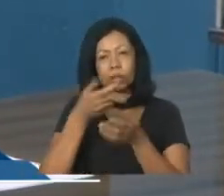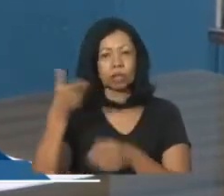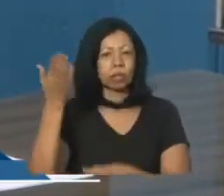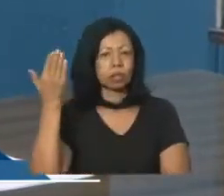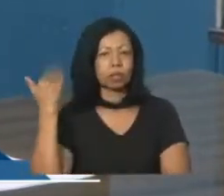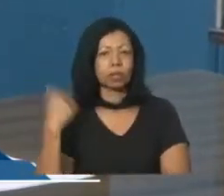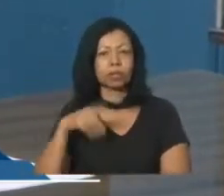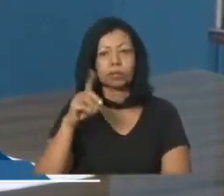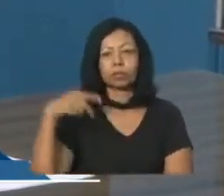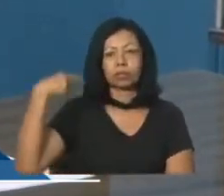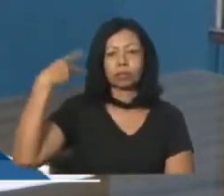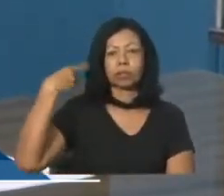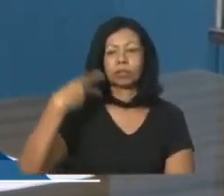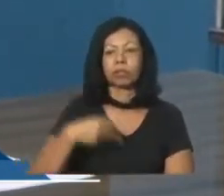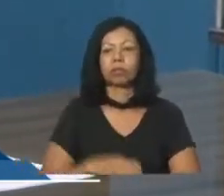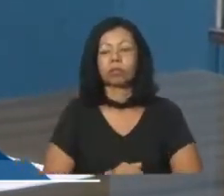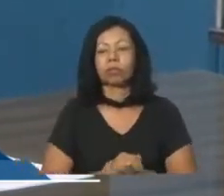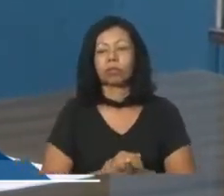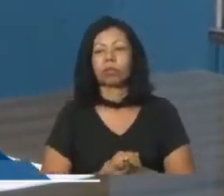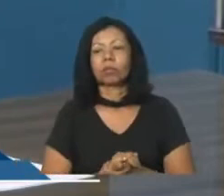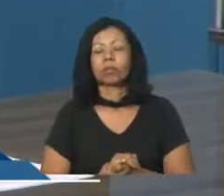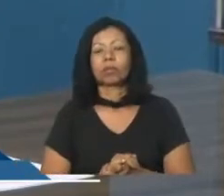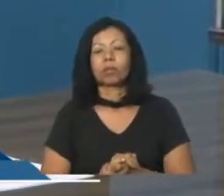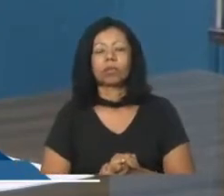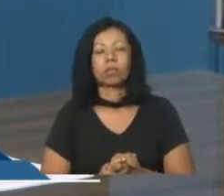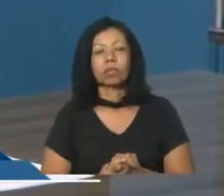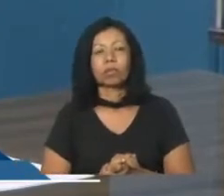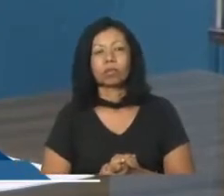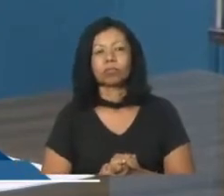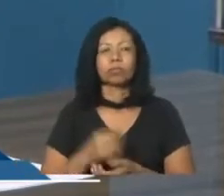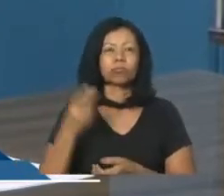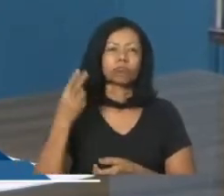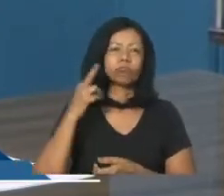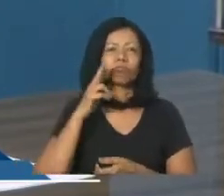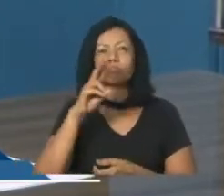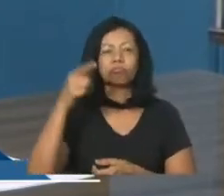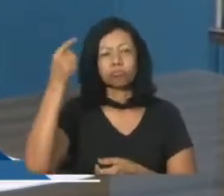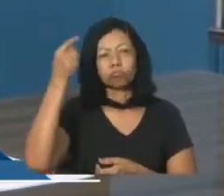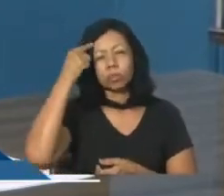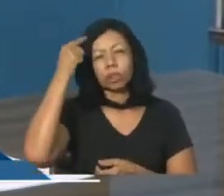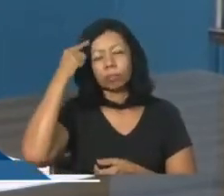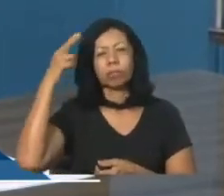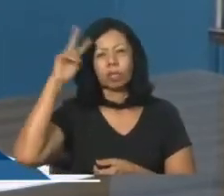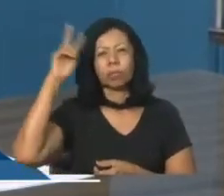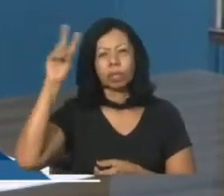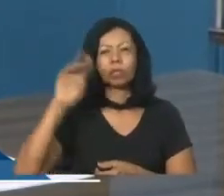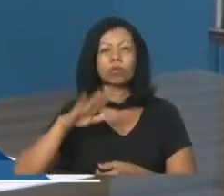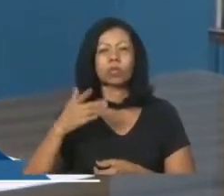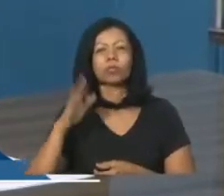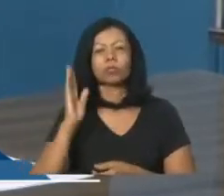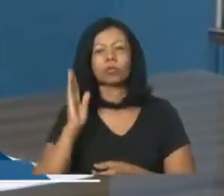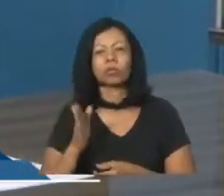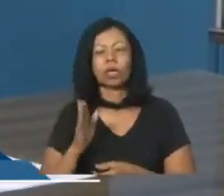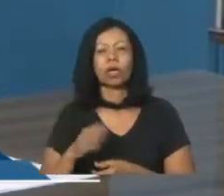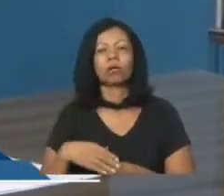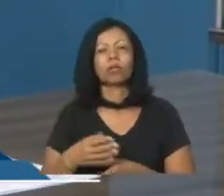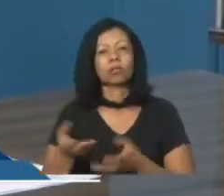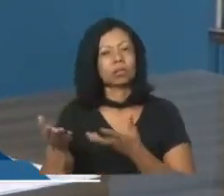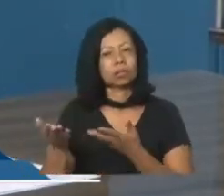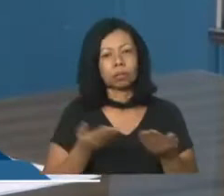vereador. E passa um filme na minha cabeça quando já atendi, vereador,